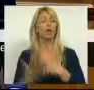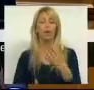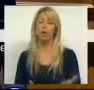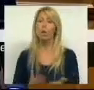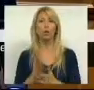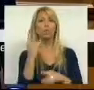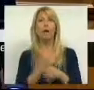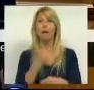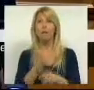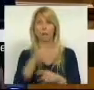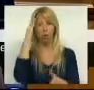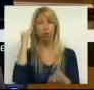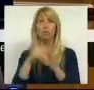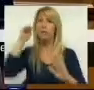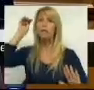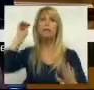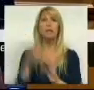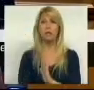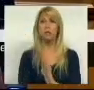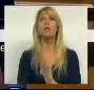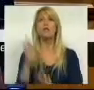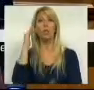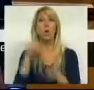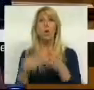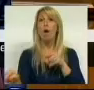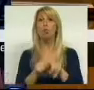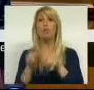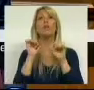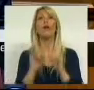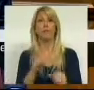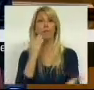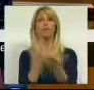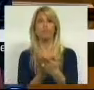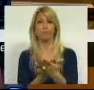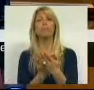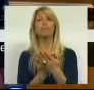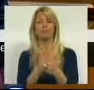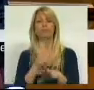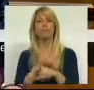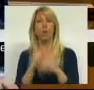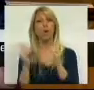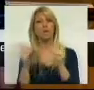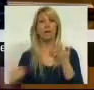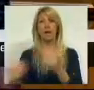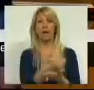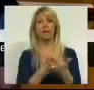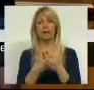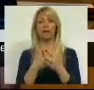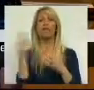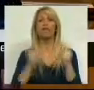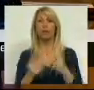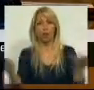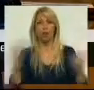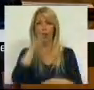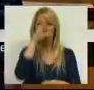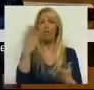a ignorar os efeitos recessivos e os efeitos que as suas políticas têm provocado ao nível da receita fiscal. Ora, um governo assim